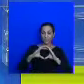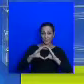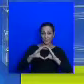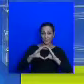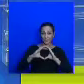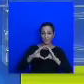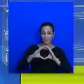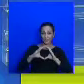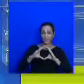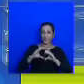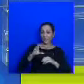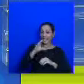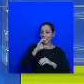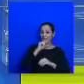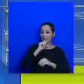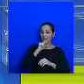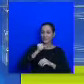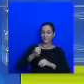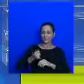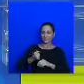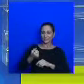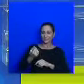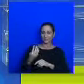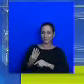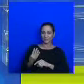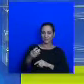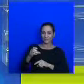49. Bola laranja.